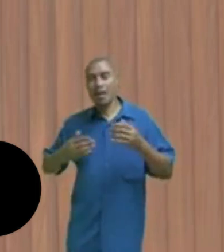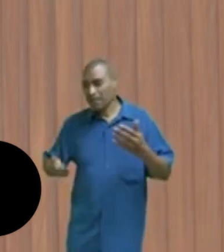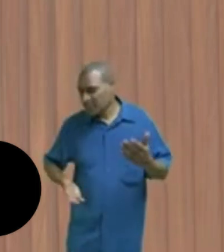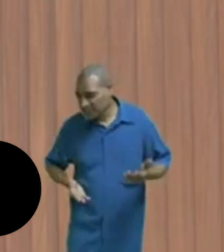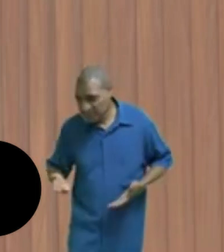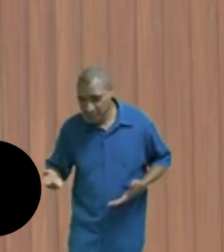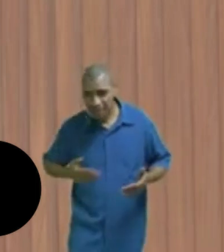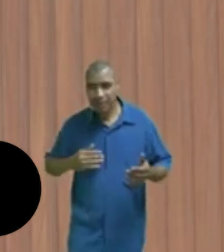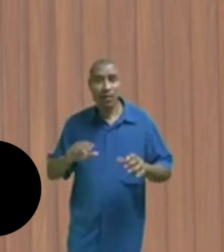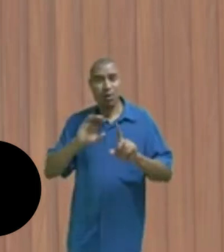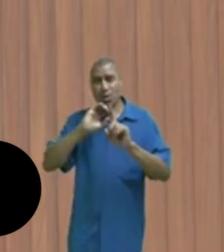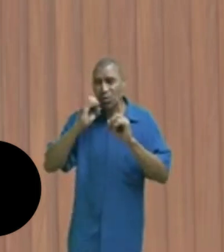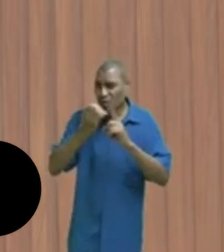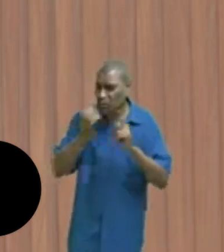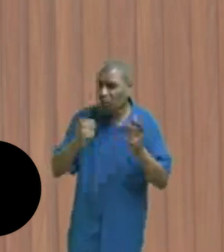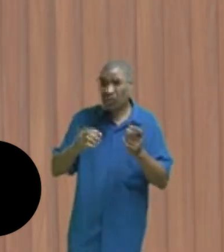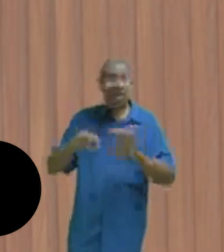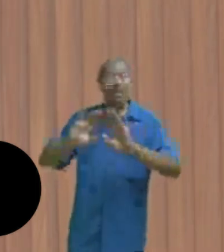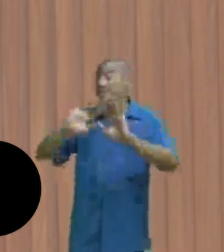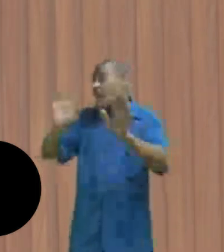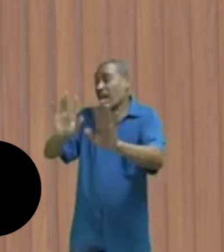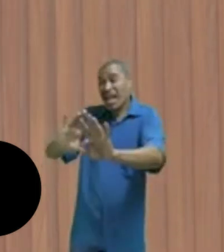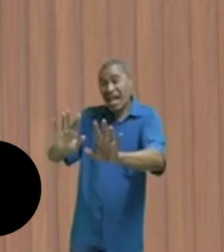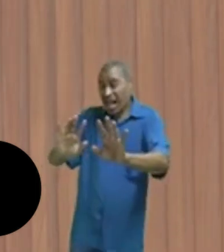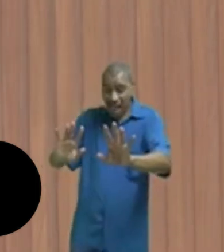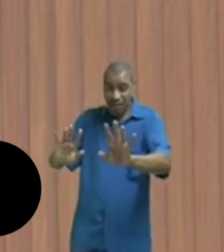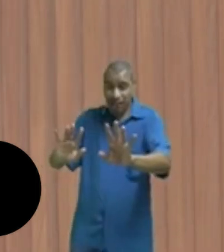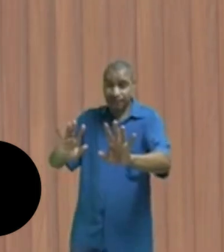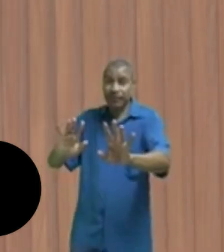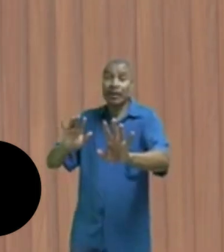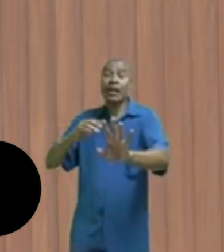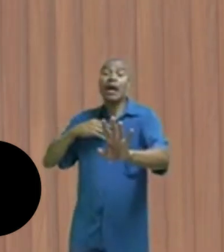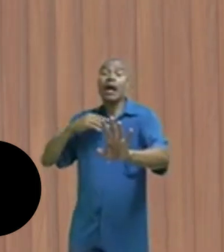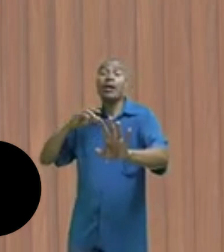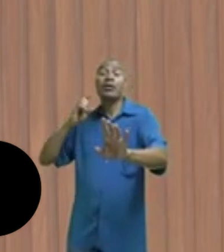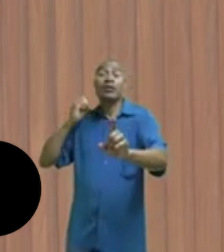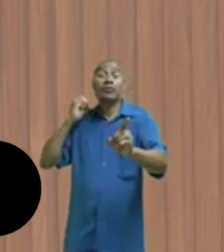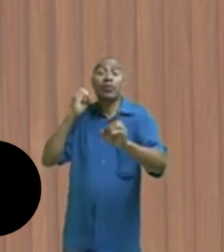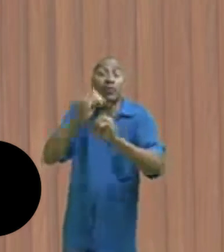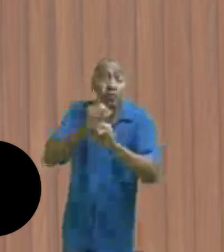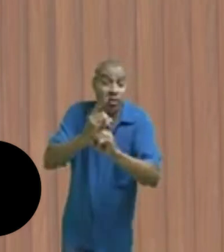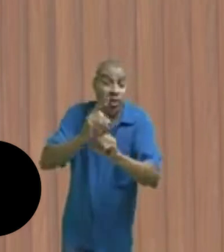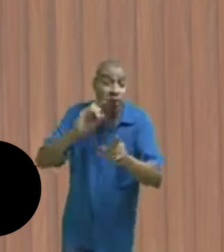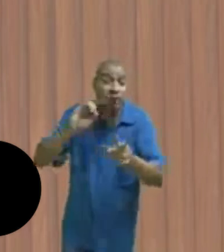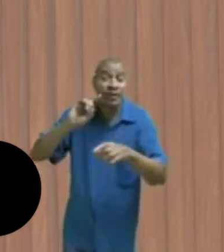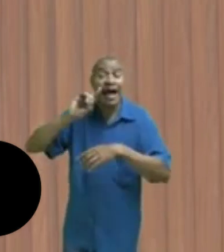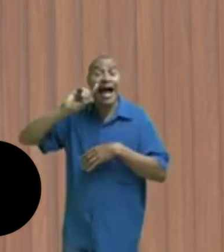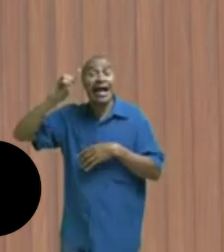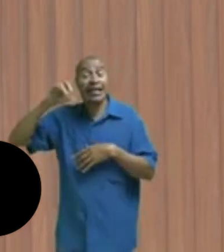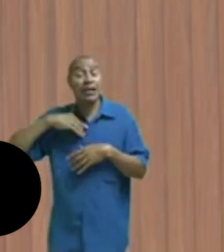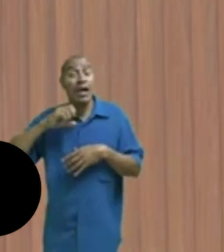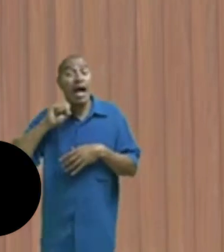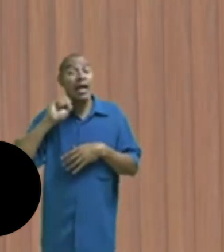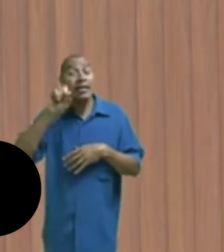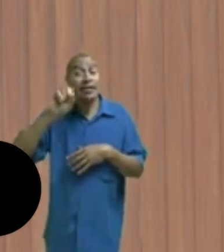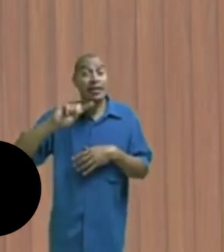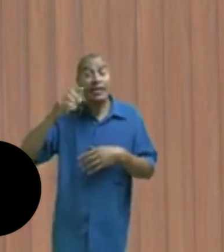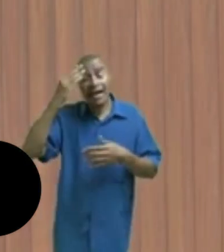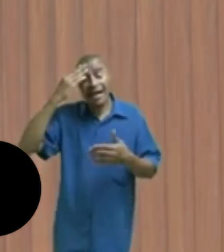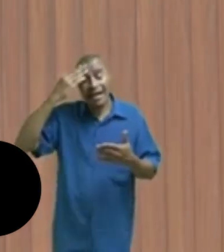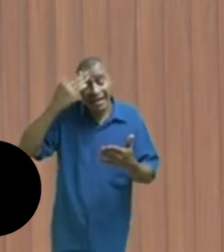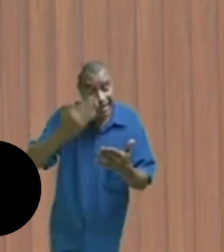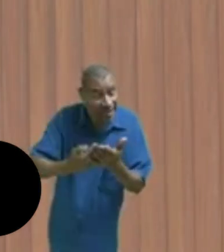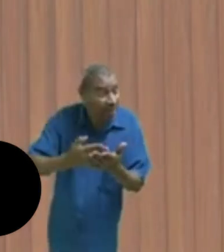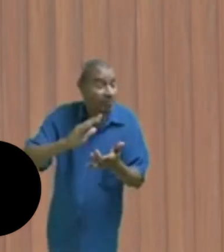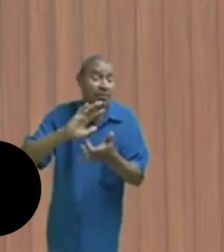discipulado, nem pelo culto, nem pelo coral, nem pela família. Não se encontra Deus em nada